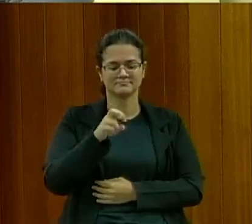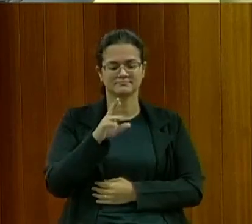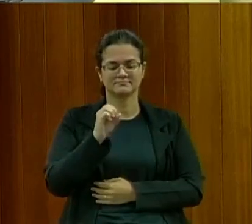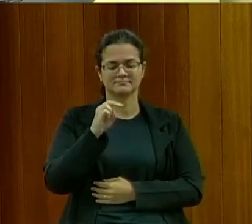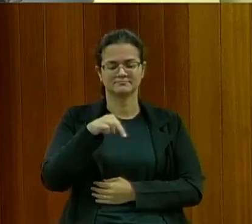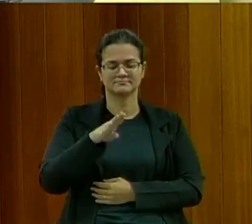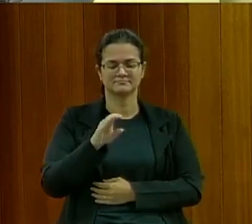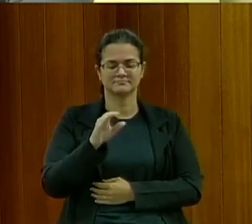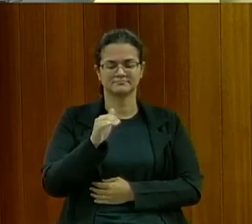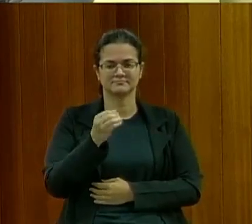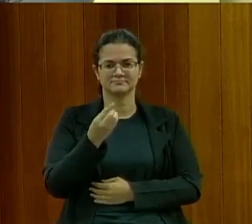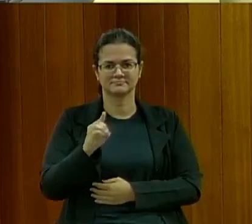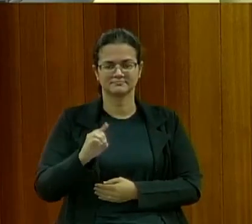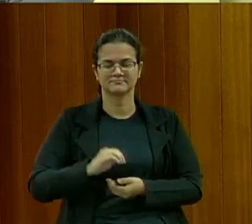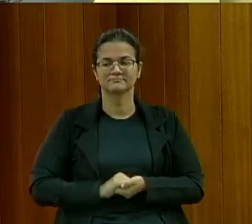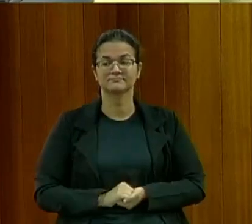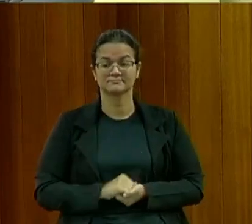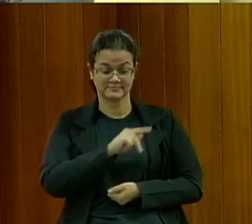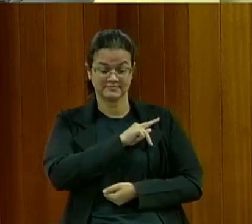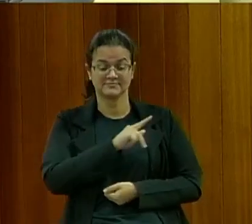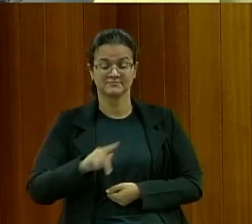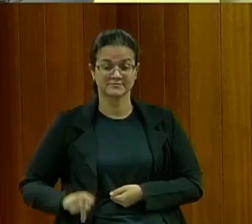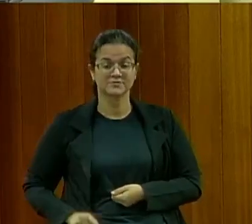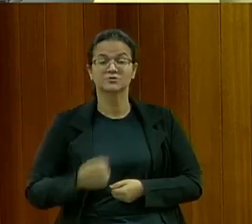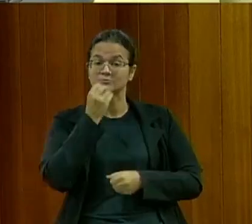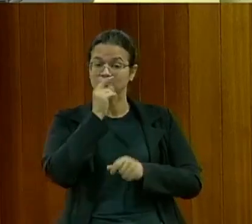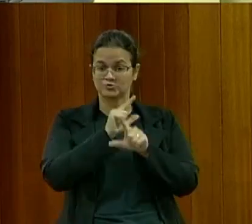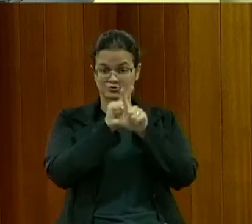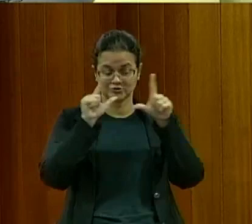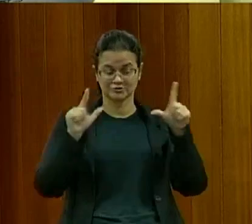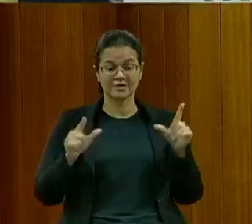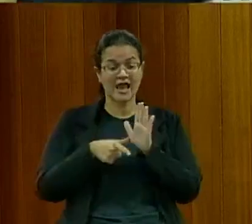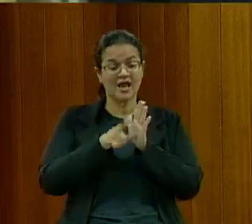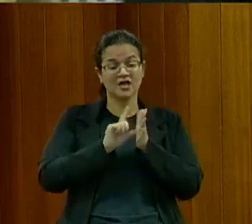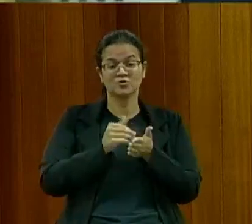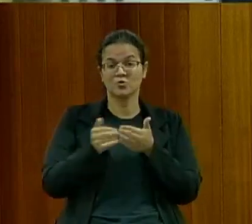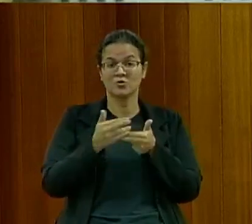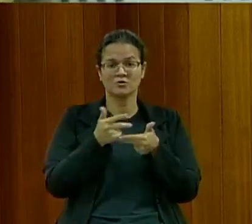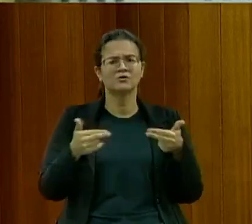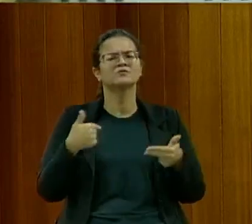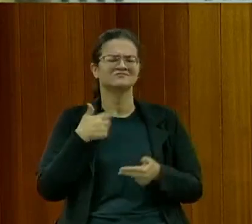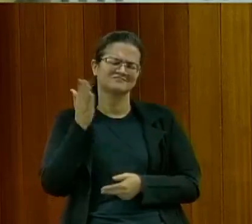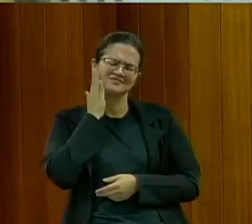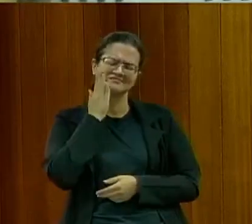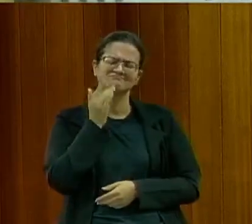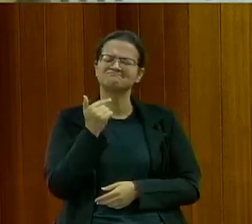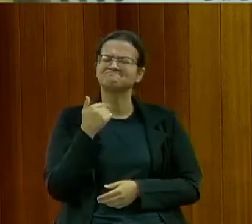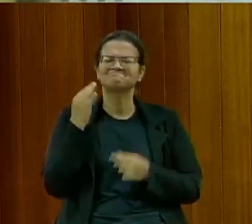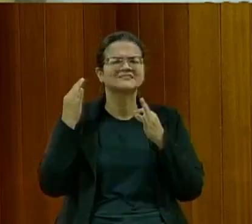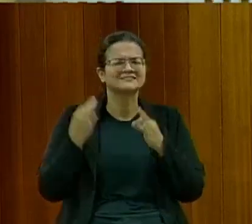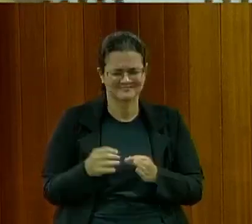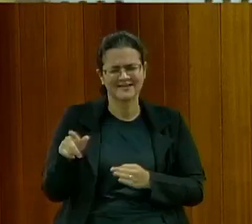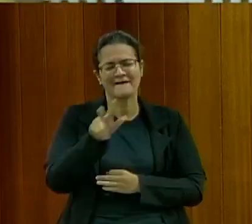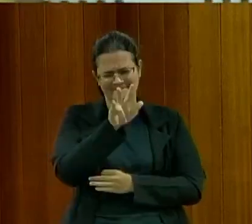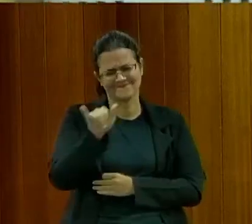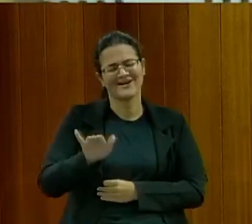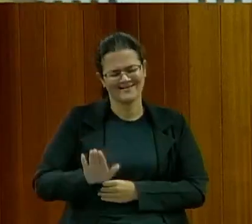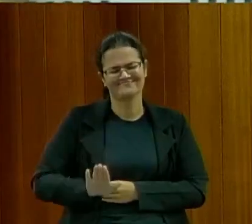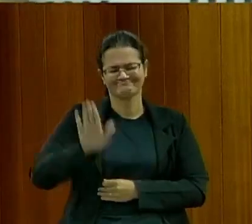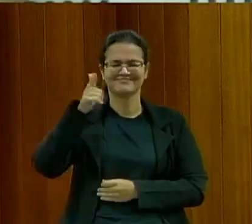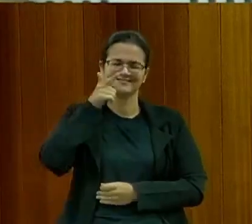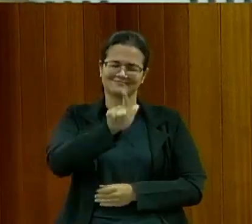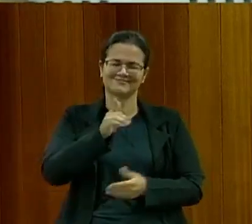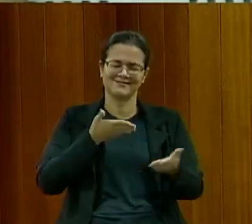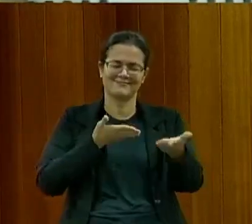Presidente Clécio, bom dia. Antes de qualquer coisa, eu não tenho dúvida, presidente, você vai ser deputado, não tem dúvida. Dá maior para esses levantes,